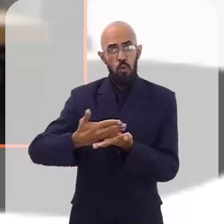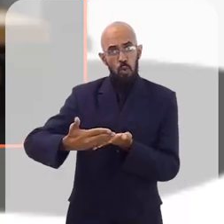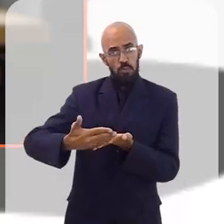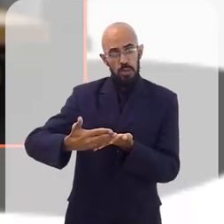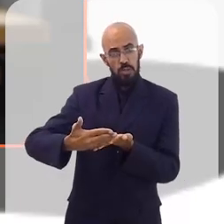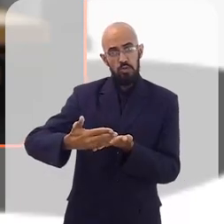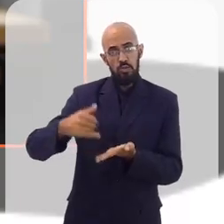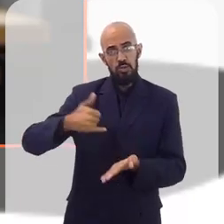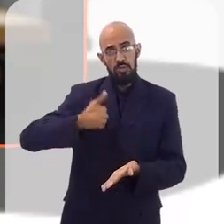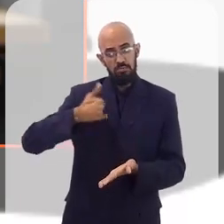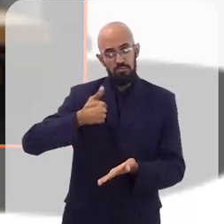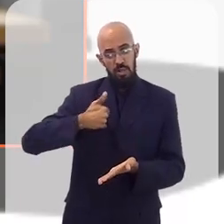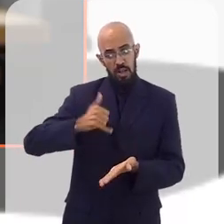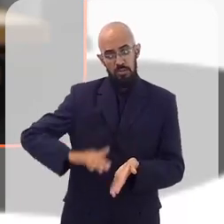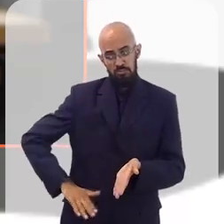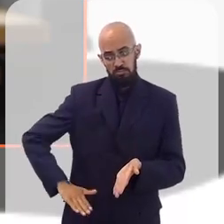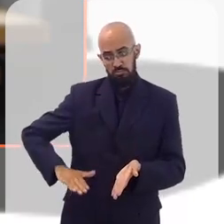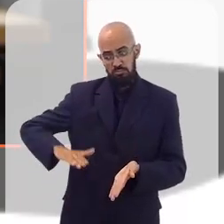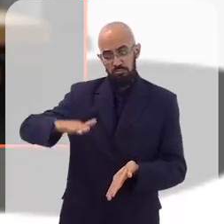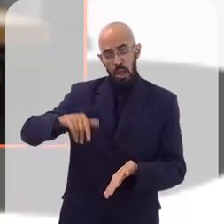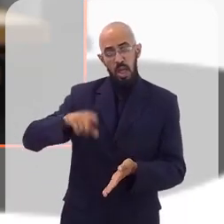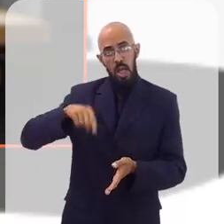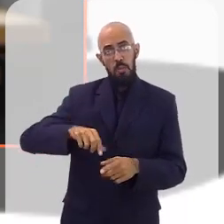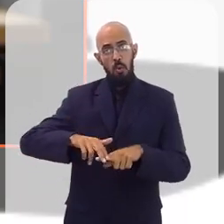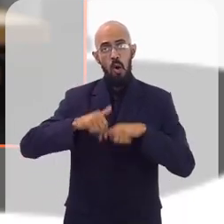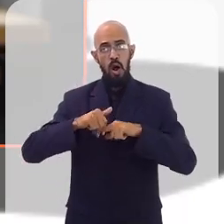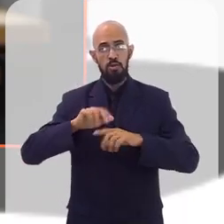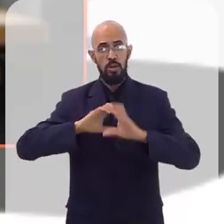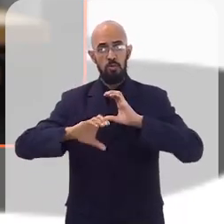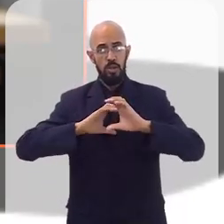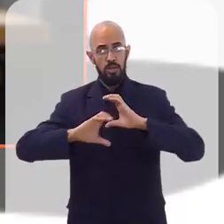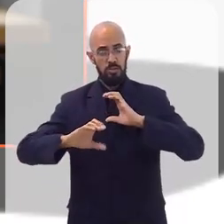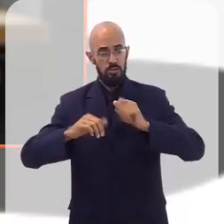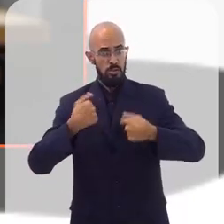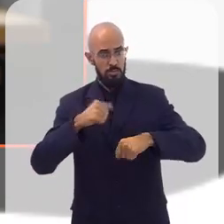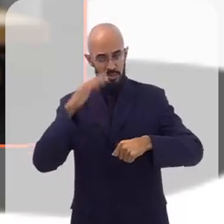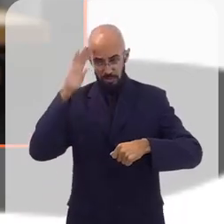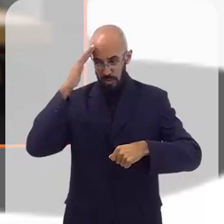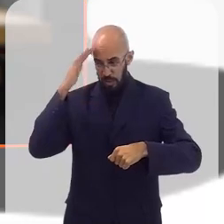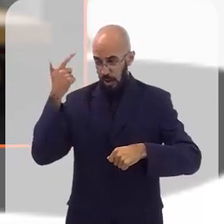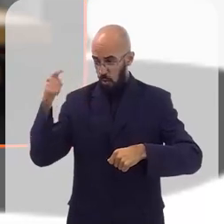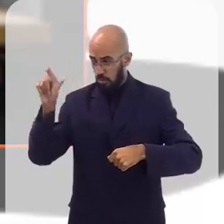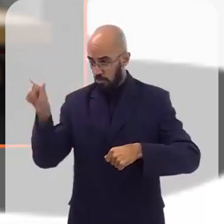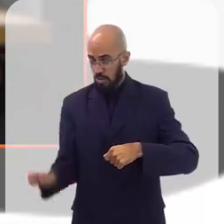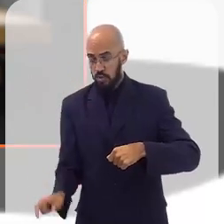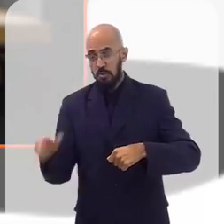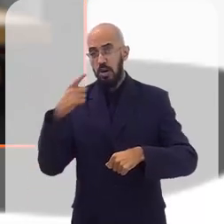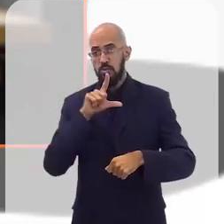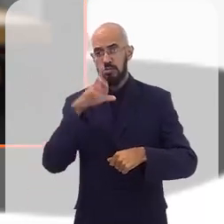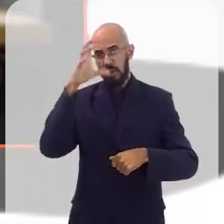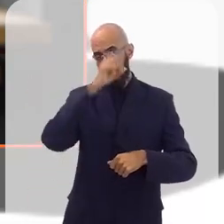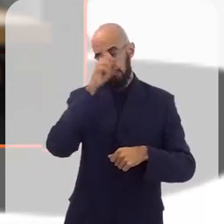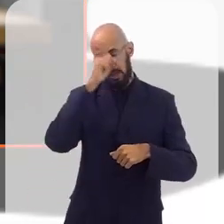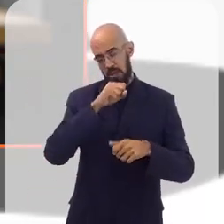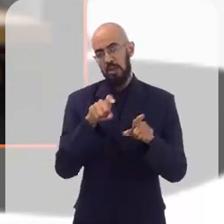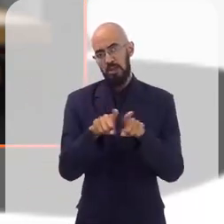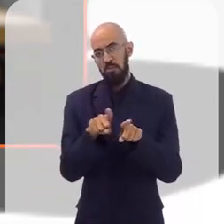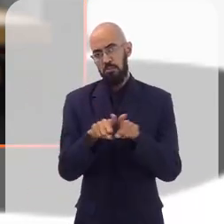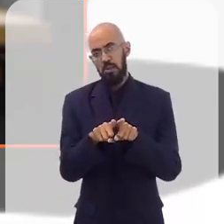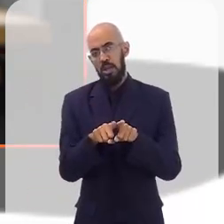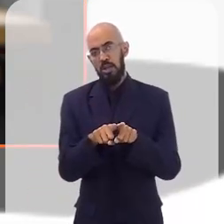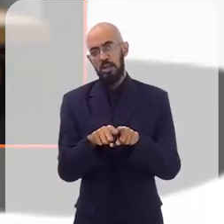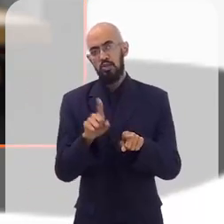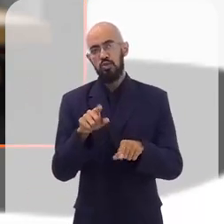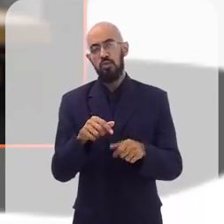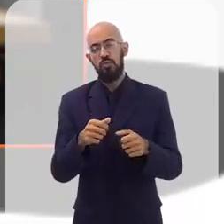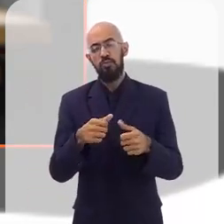EA educação a priori né pelo menos na sua fase inicial ela é Adivinha da justamente da comunicação